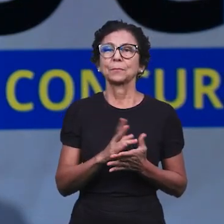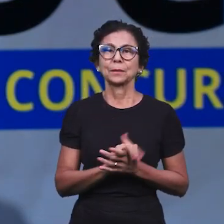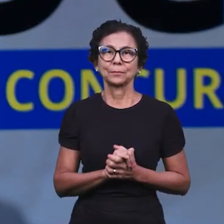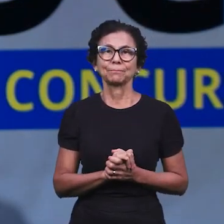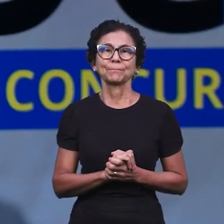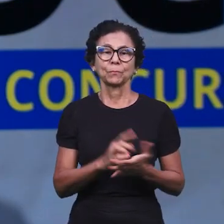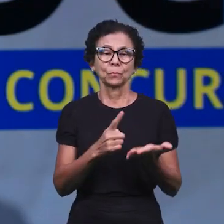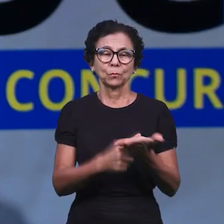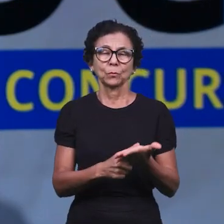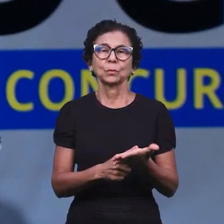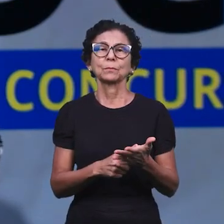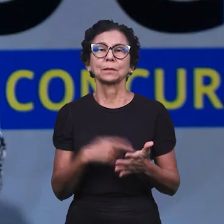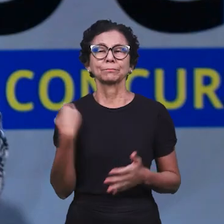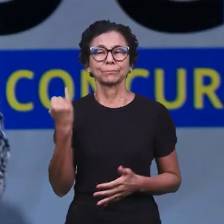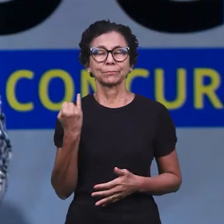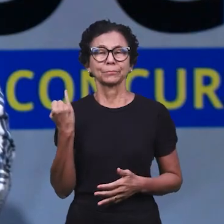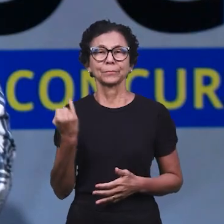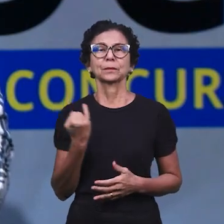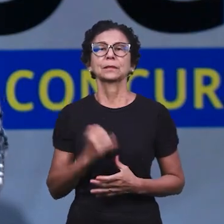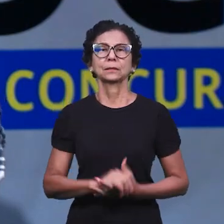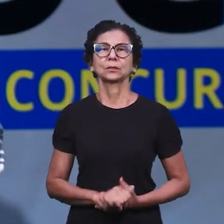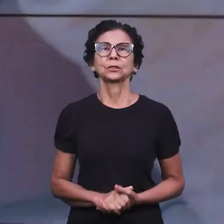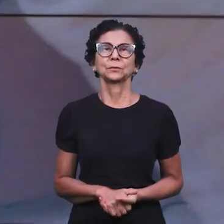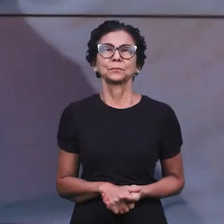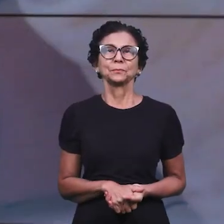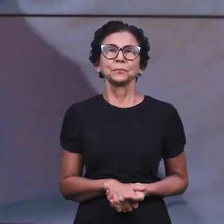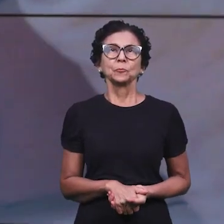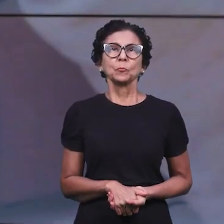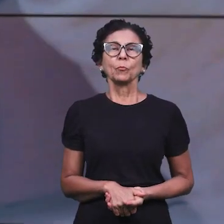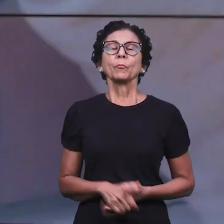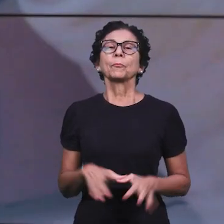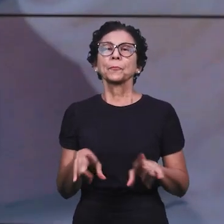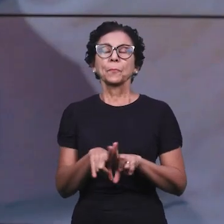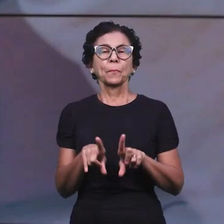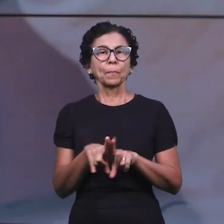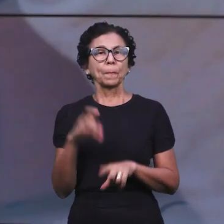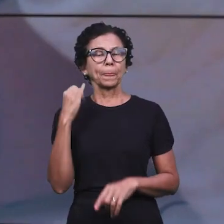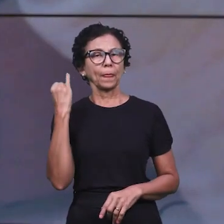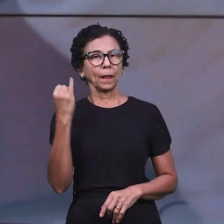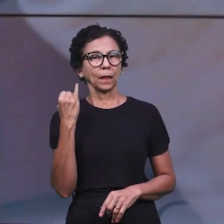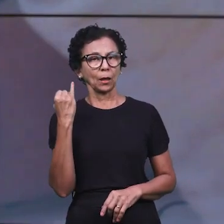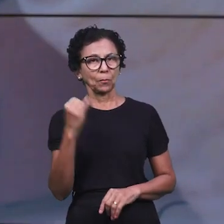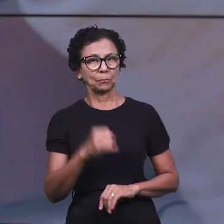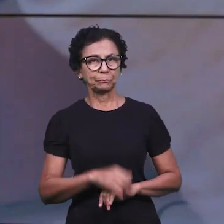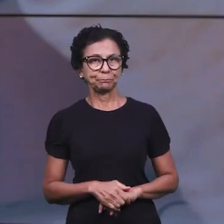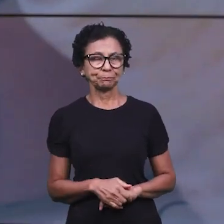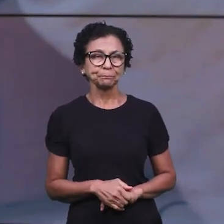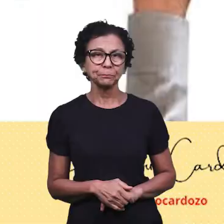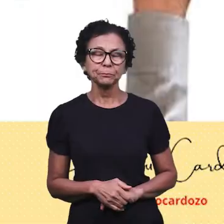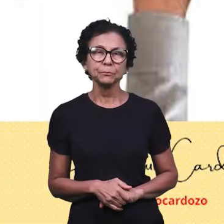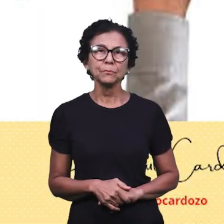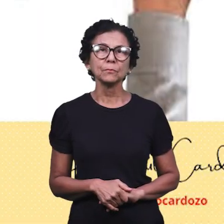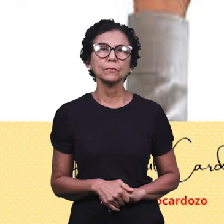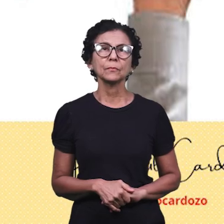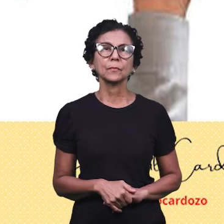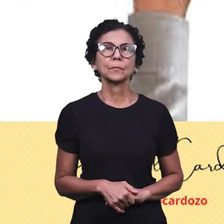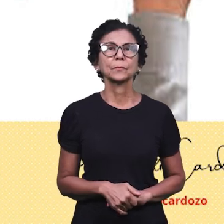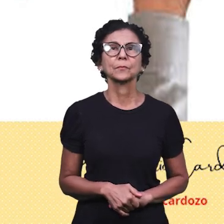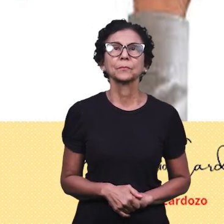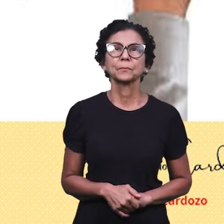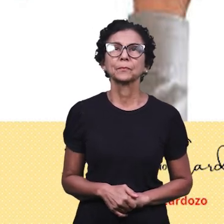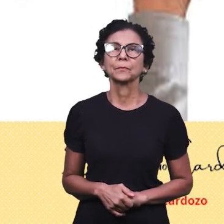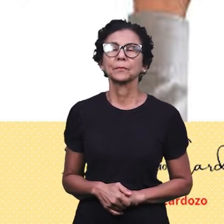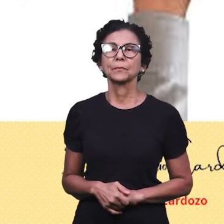aí, com certeza, vai ser muito importante na sua preparação. E outro ponto que a gente precisa destacar aqui, tá?